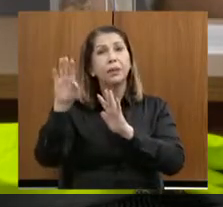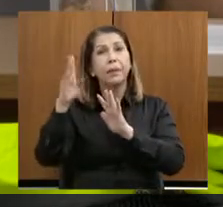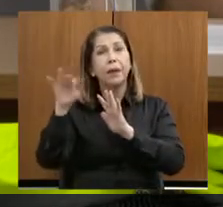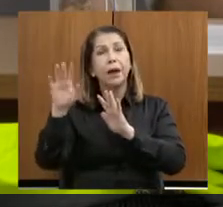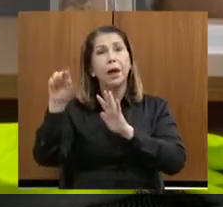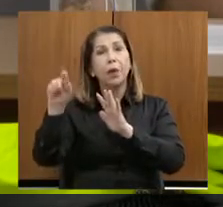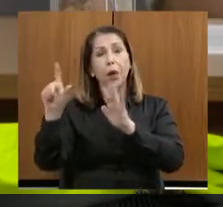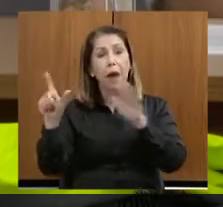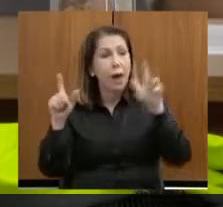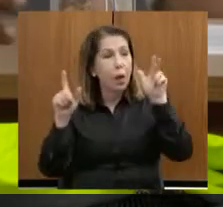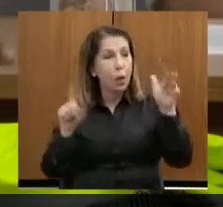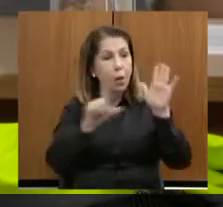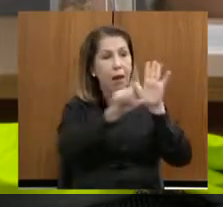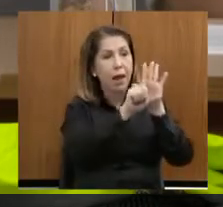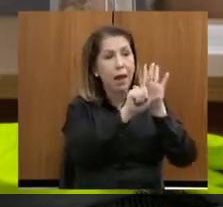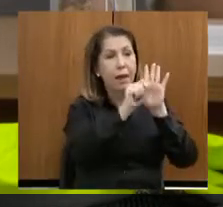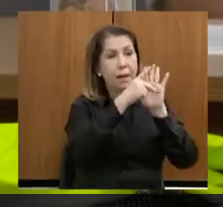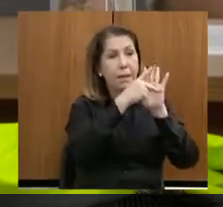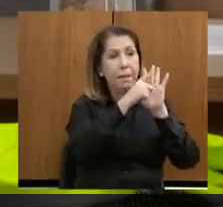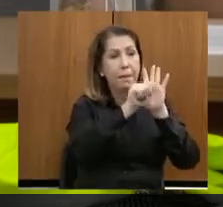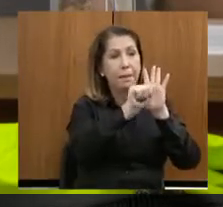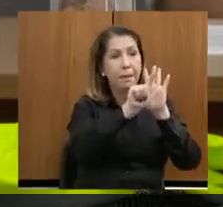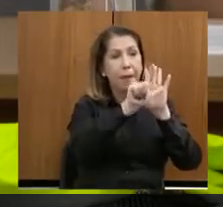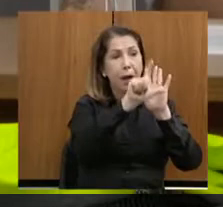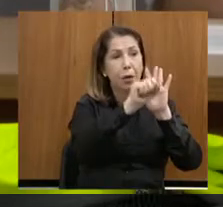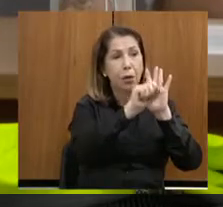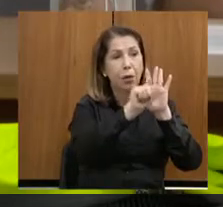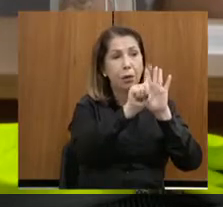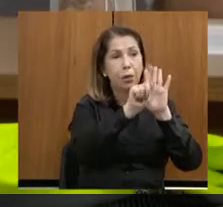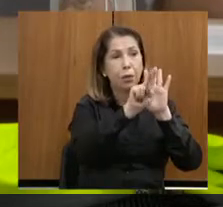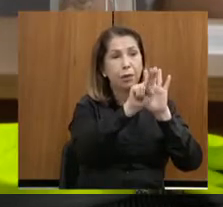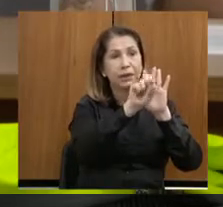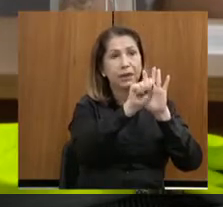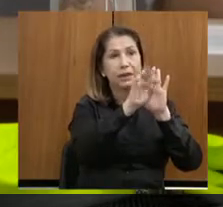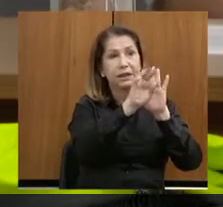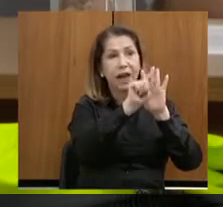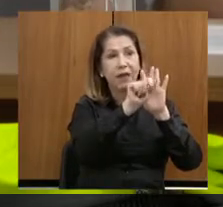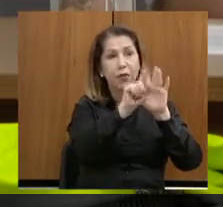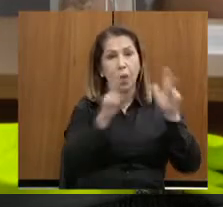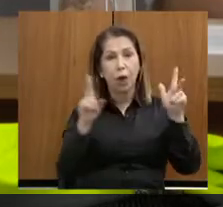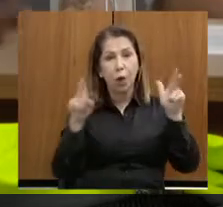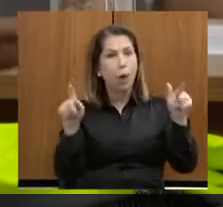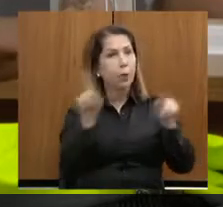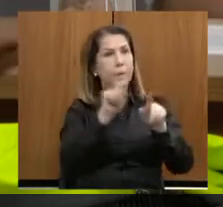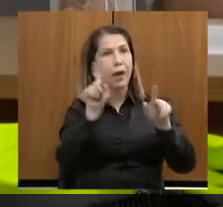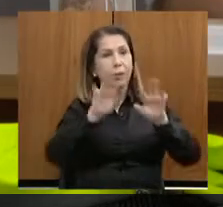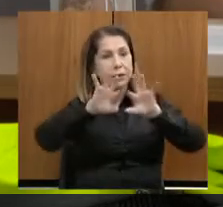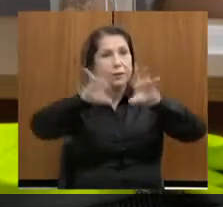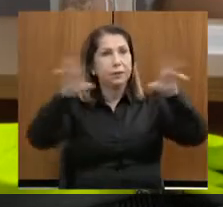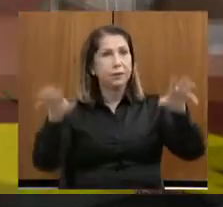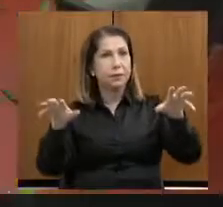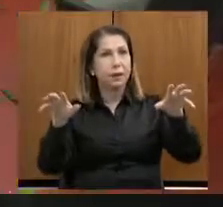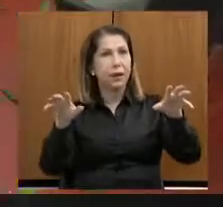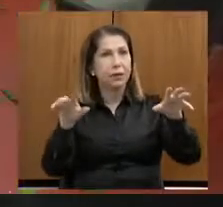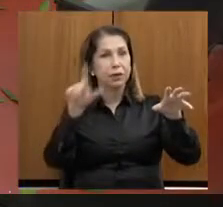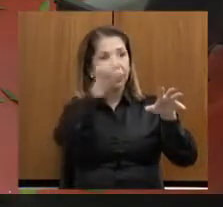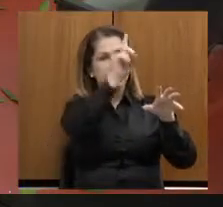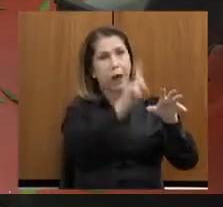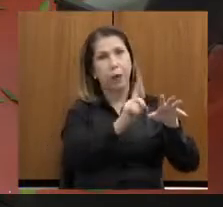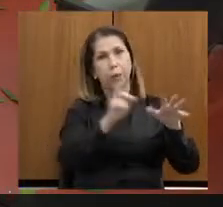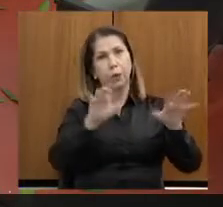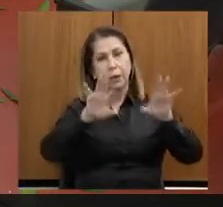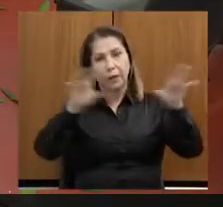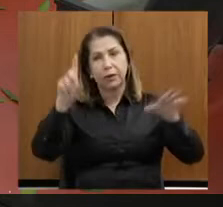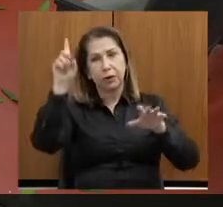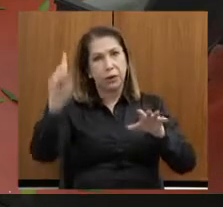contempladas na lei Paulo Gustavo aí é bom dar uma leitura lá para ver se entenderia como a gente fazer alguma coisa porque sim mas quantas